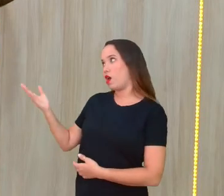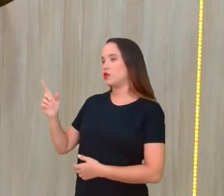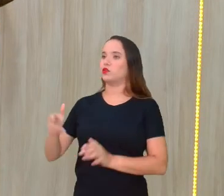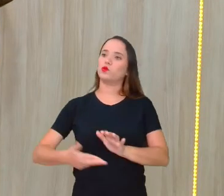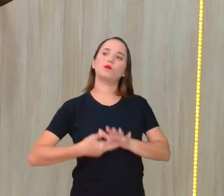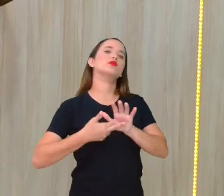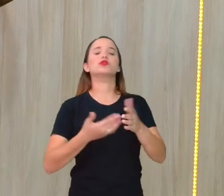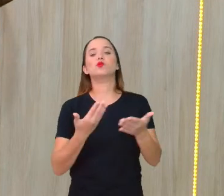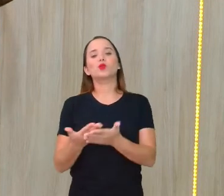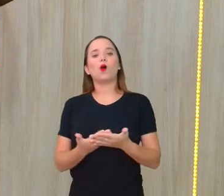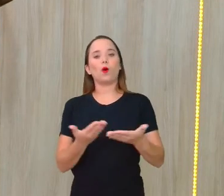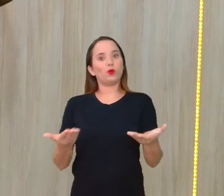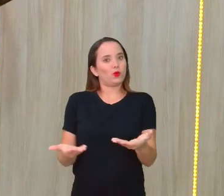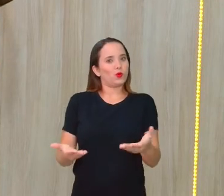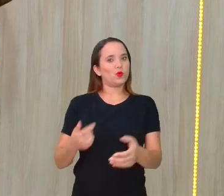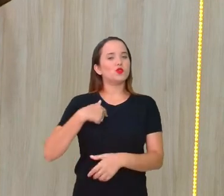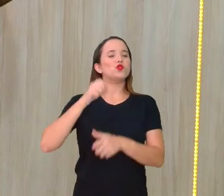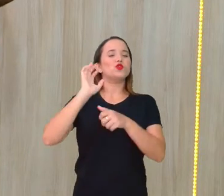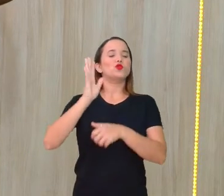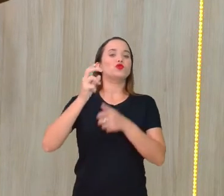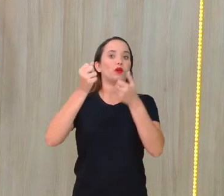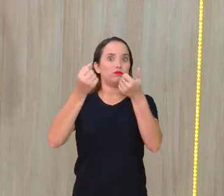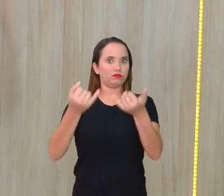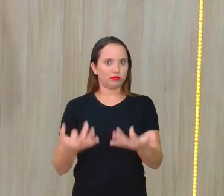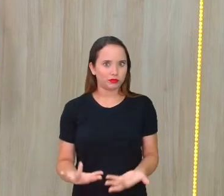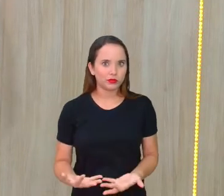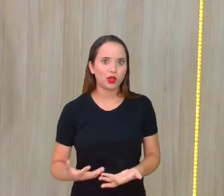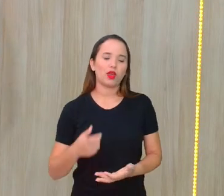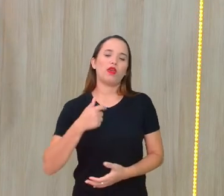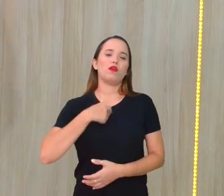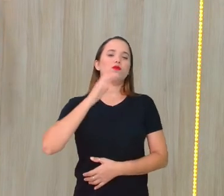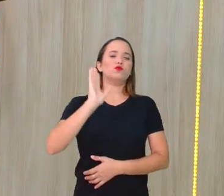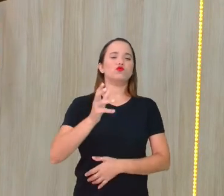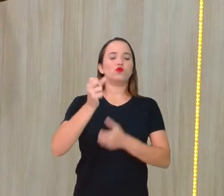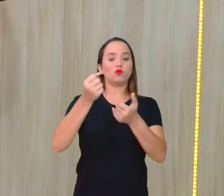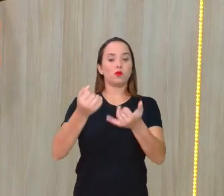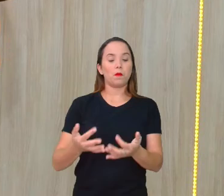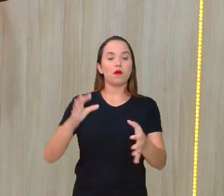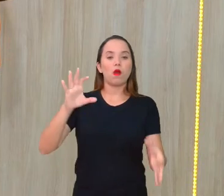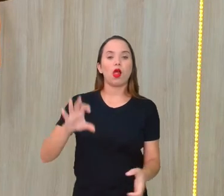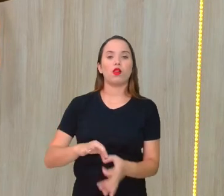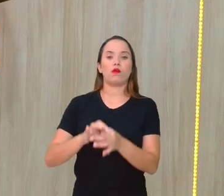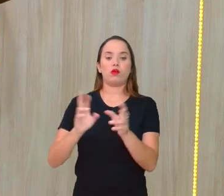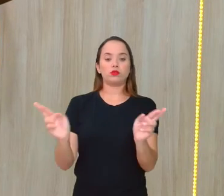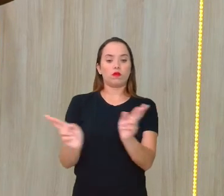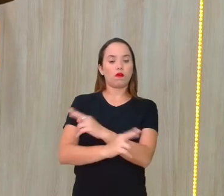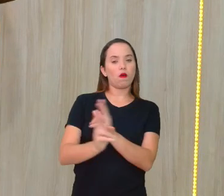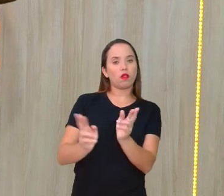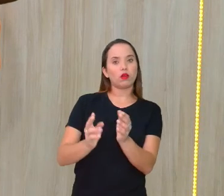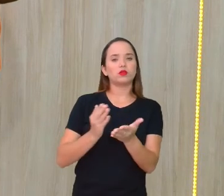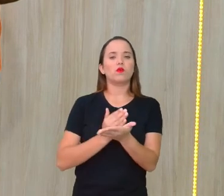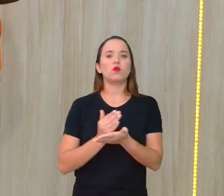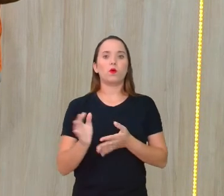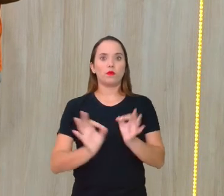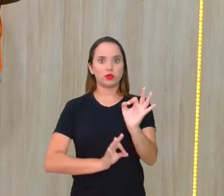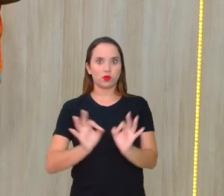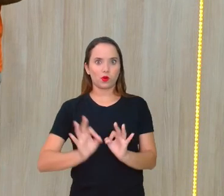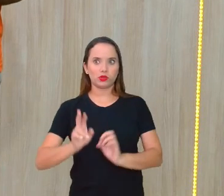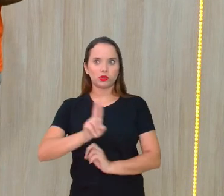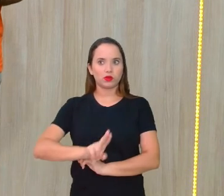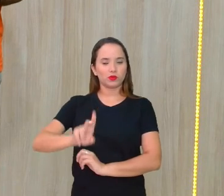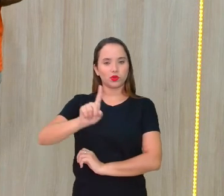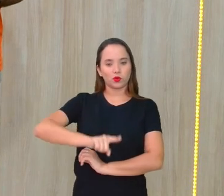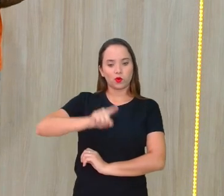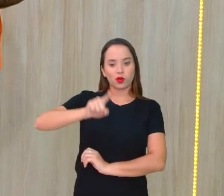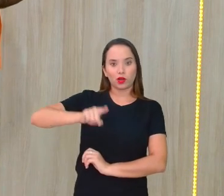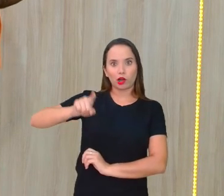aula de hoje, ou seja, eu falei essa relação, eu expliquei a relação e eu comecei a organizar através de gráficos